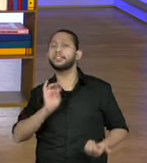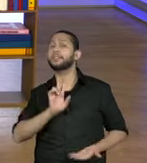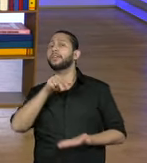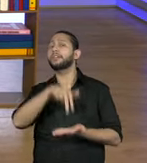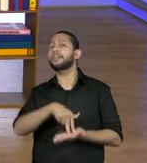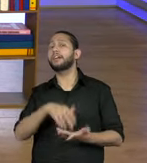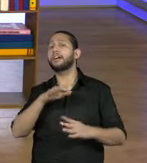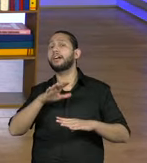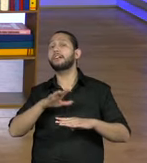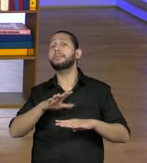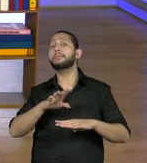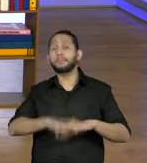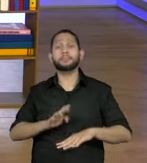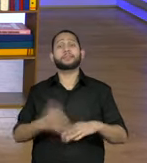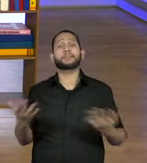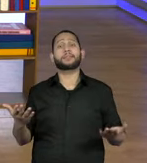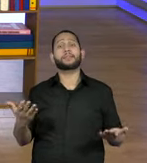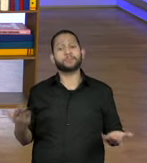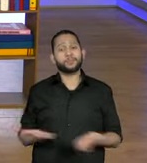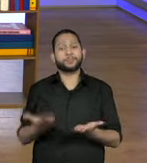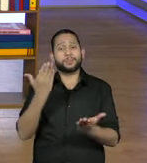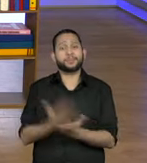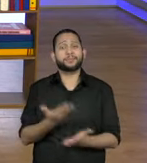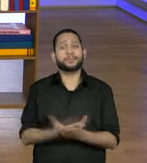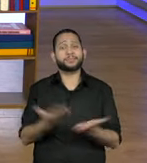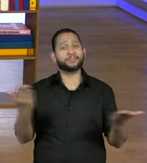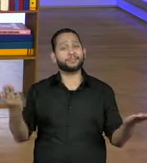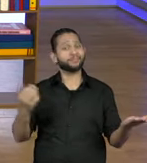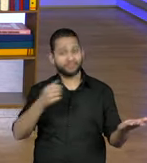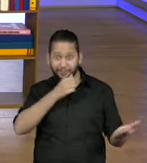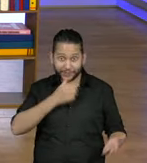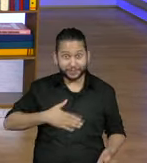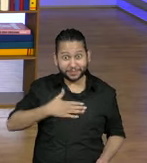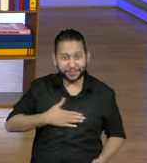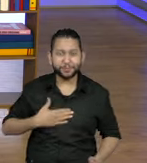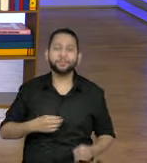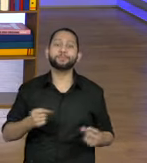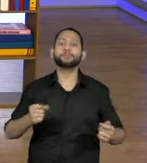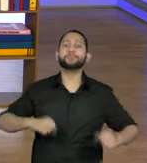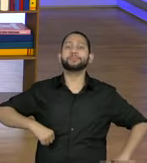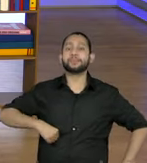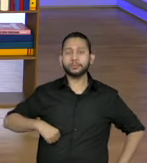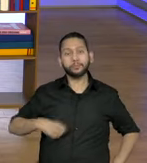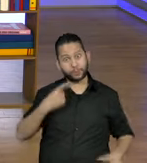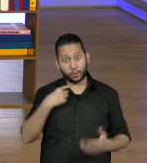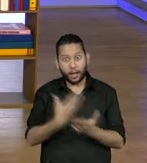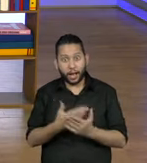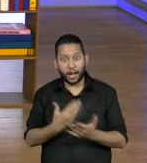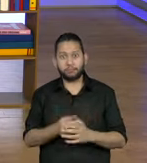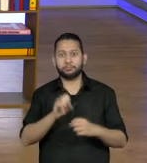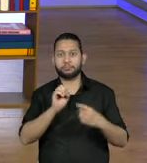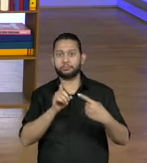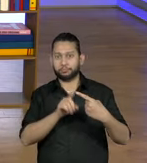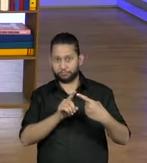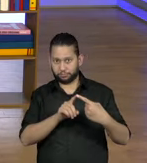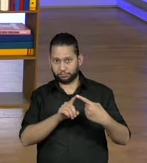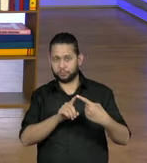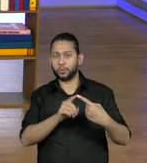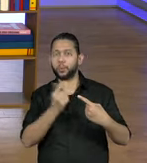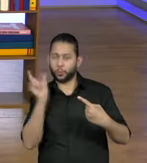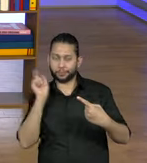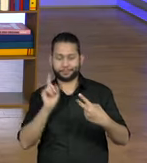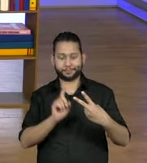área, é hora de matemática na sua telinha, galerinha. Pois é, dobradinha com a professora Aline. Eu sei